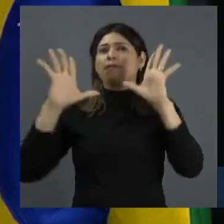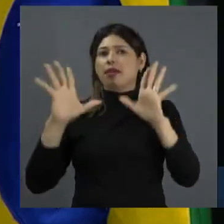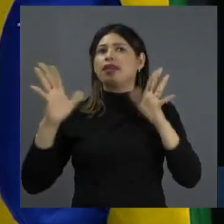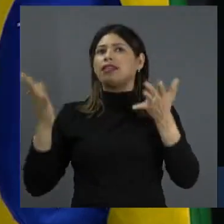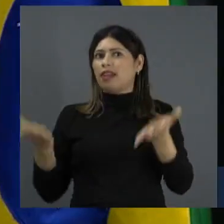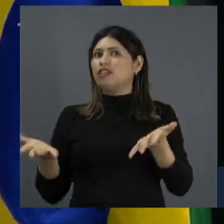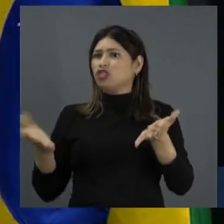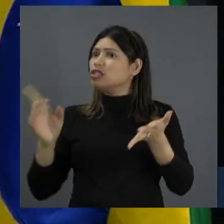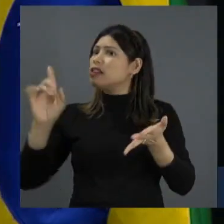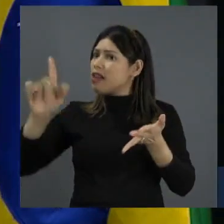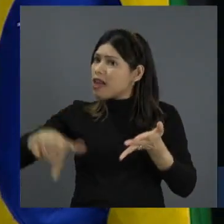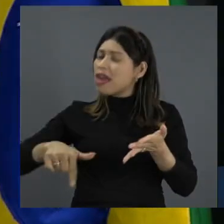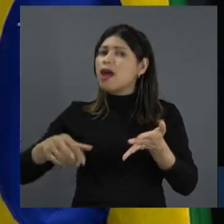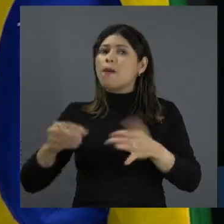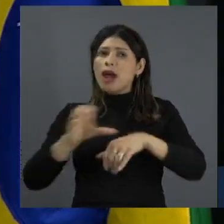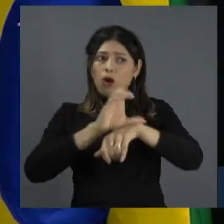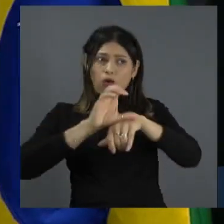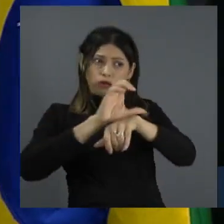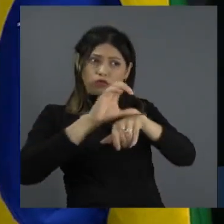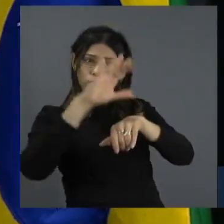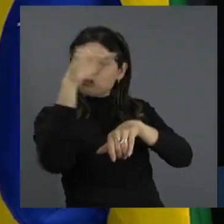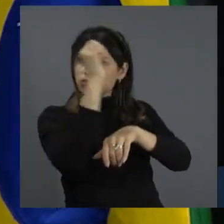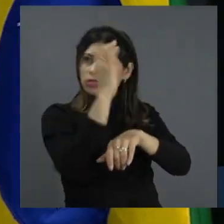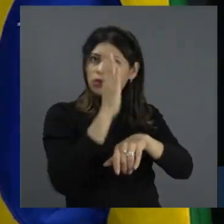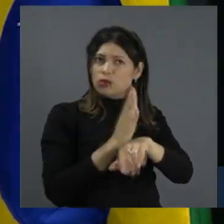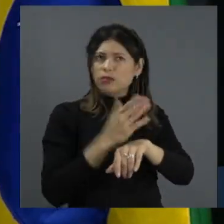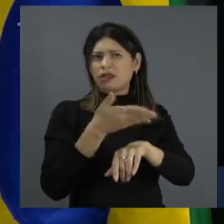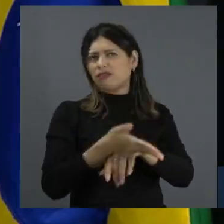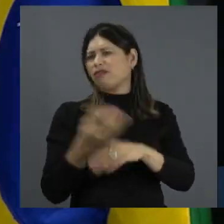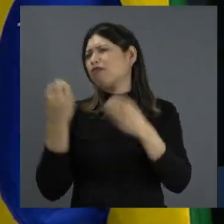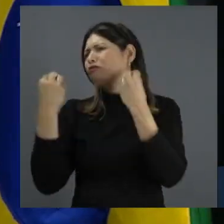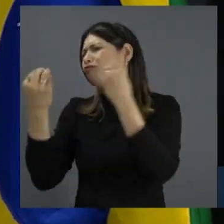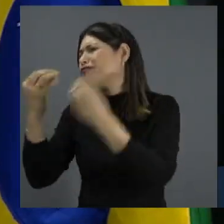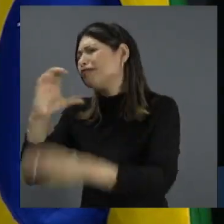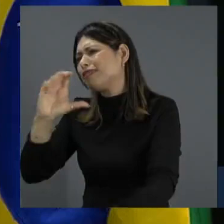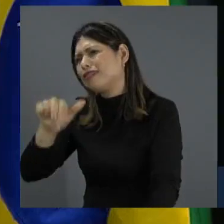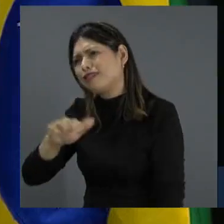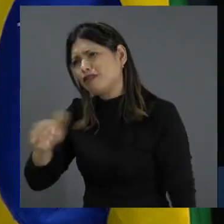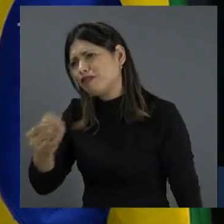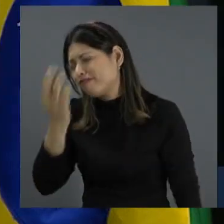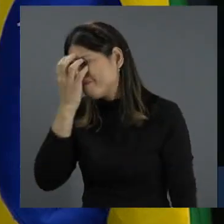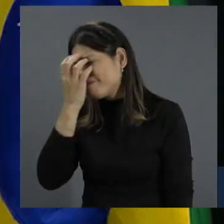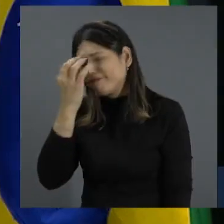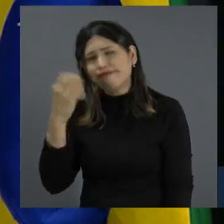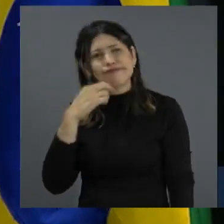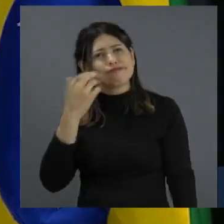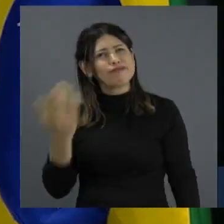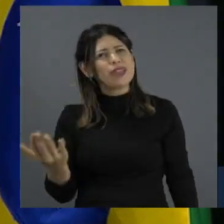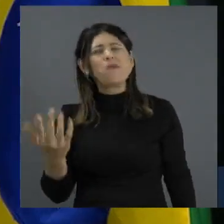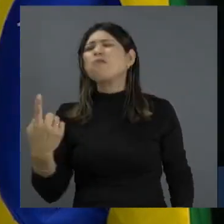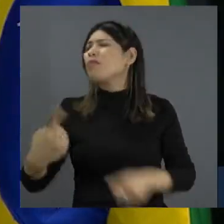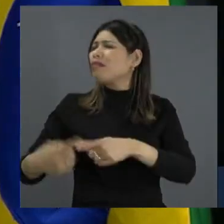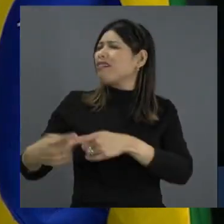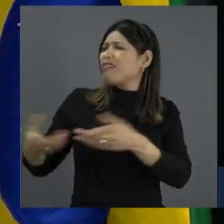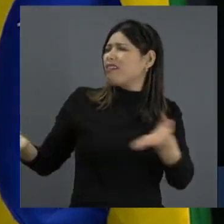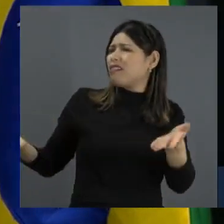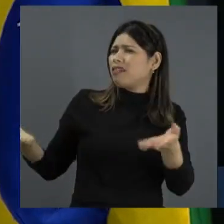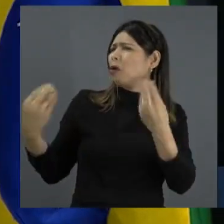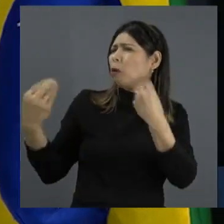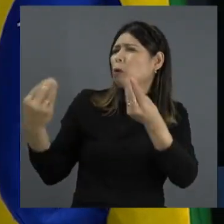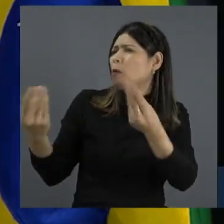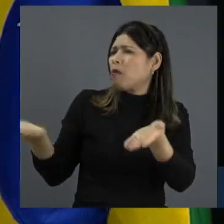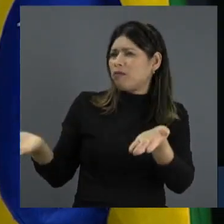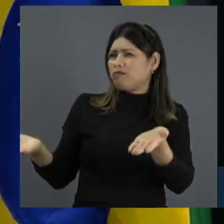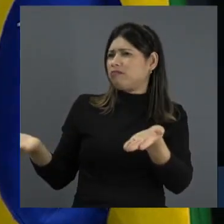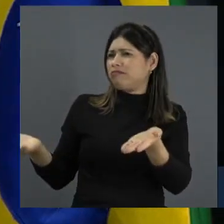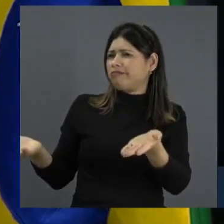ousam defender a Constituição do Brasil. Que vergonha, CNJ! Serviço de quem? Por que